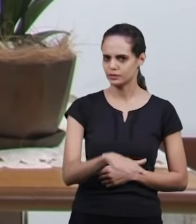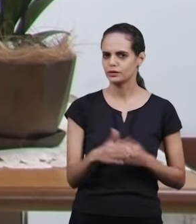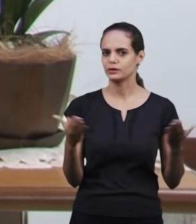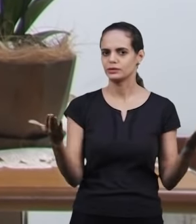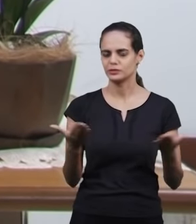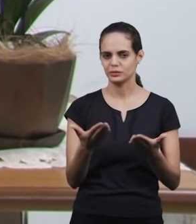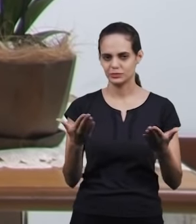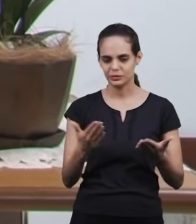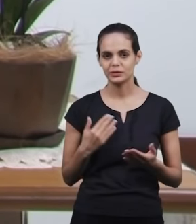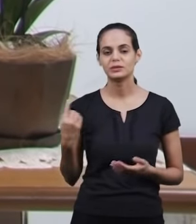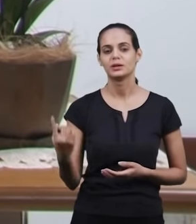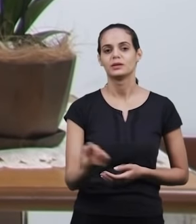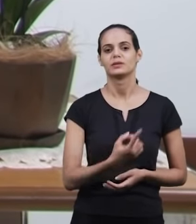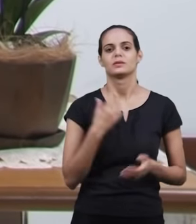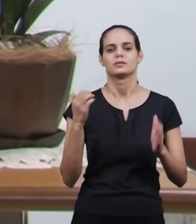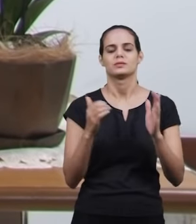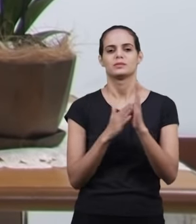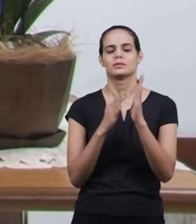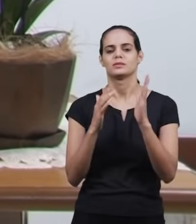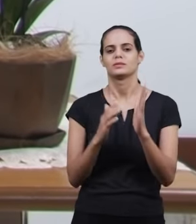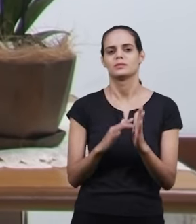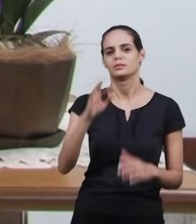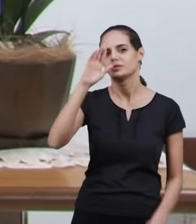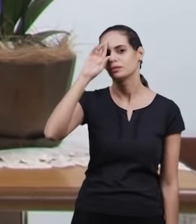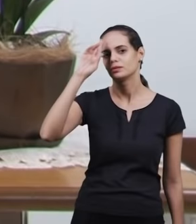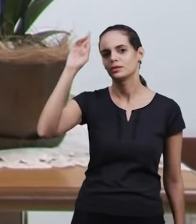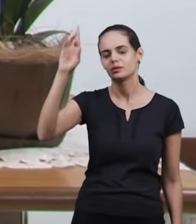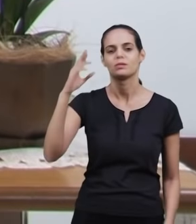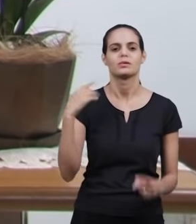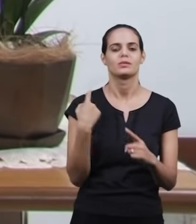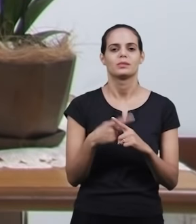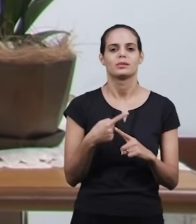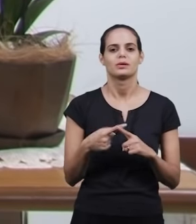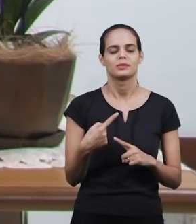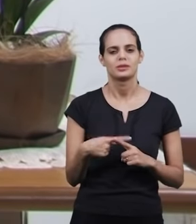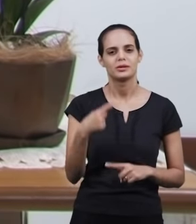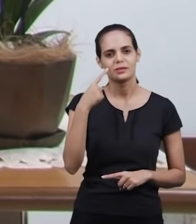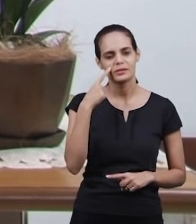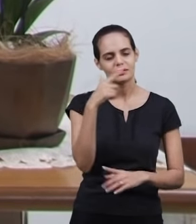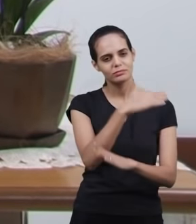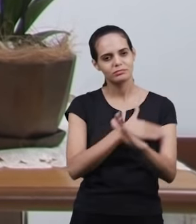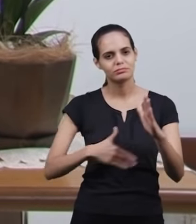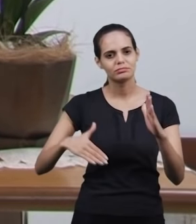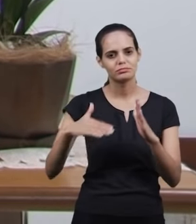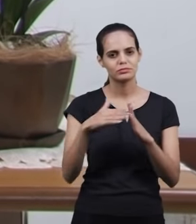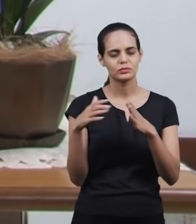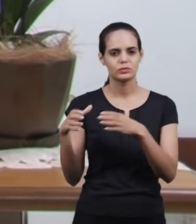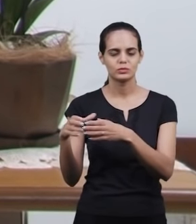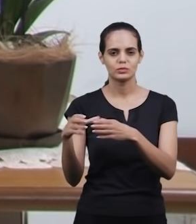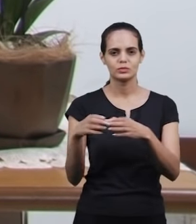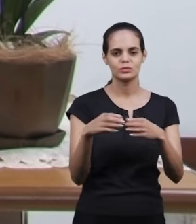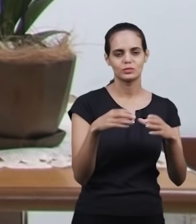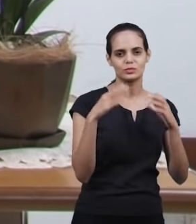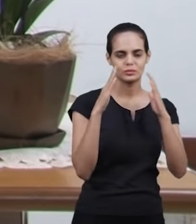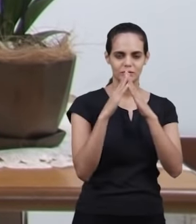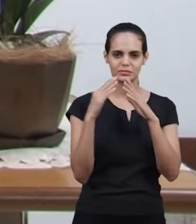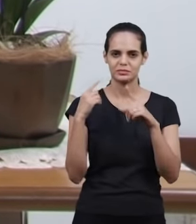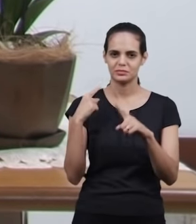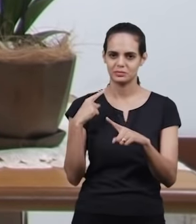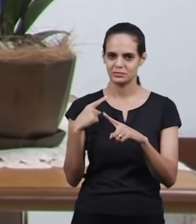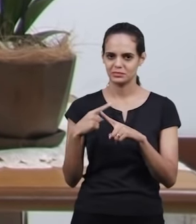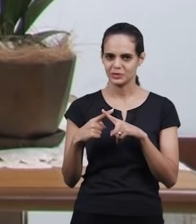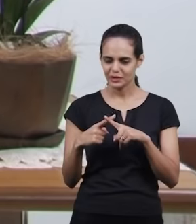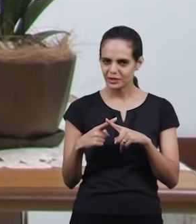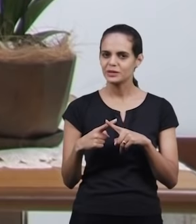nesta tarde. Nós louvamos ao Senhor, então, porque estamos vendo com isso todos os grupos da igreja envolvidos